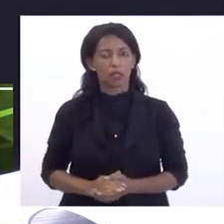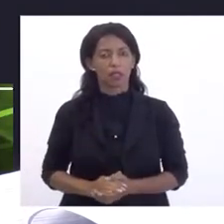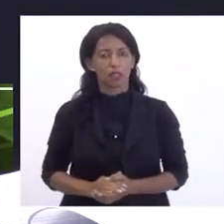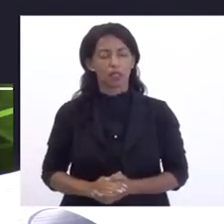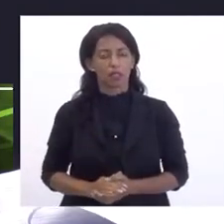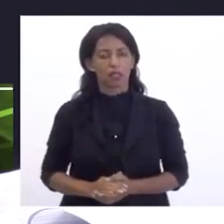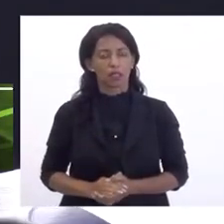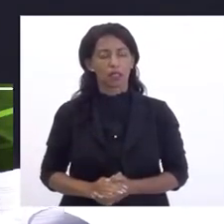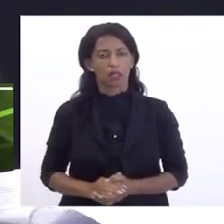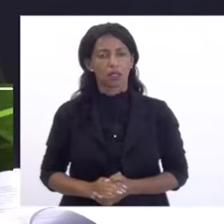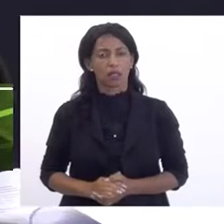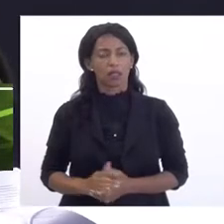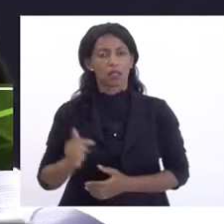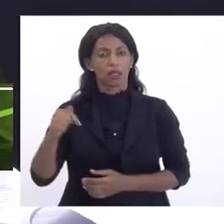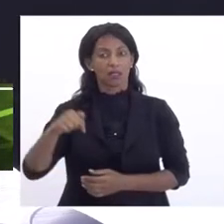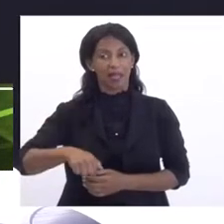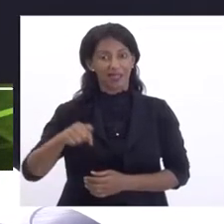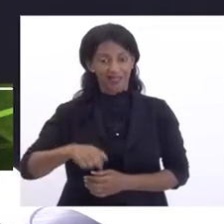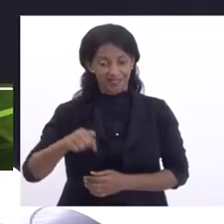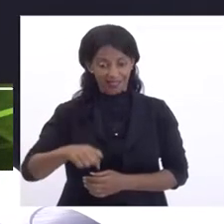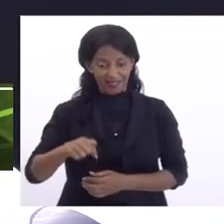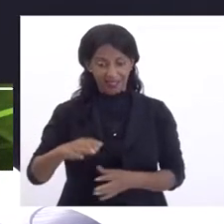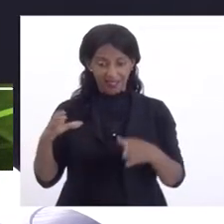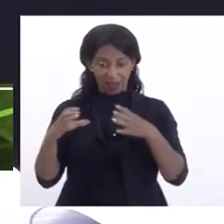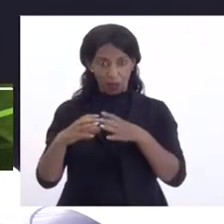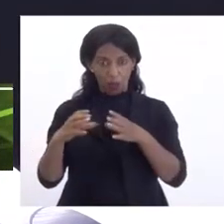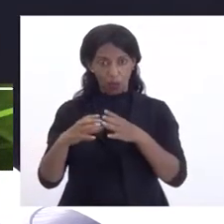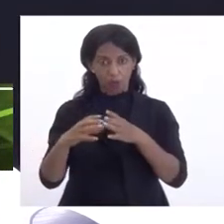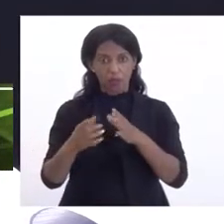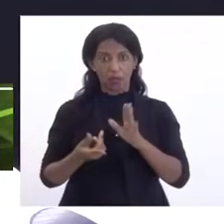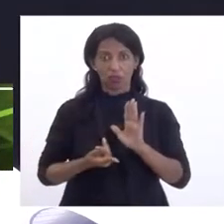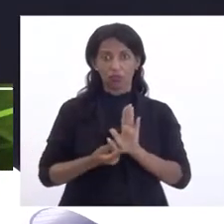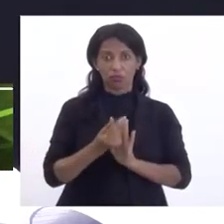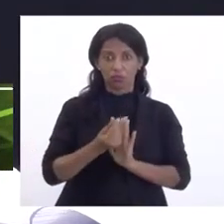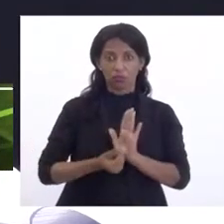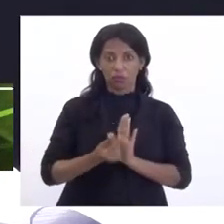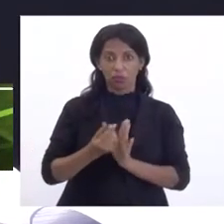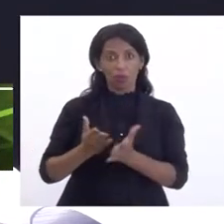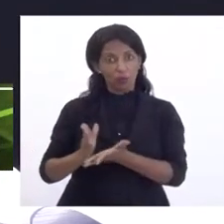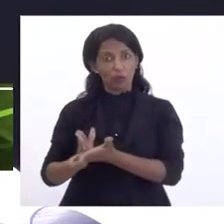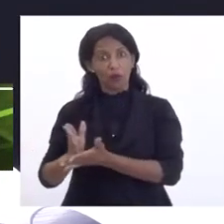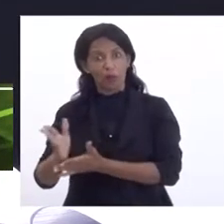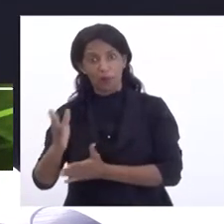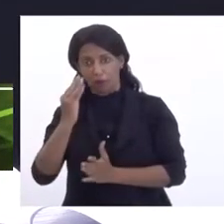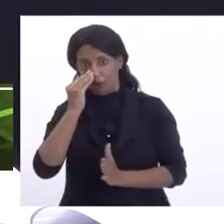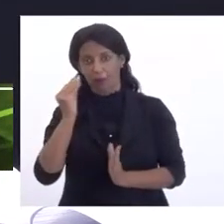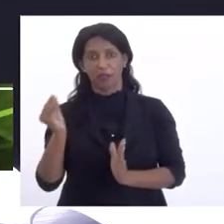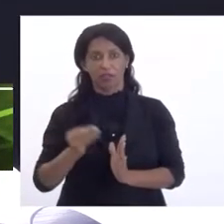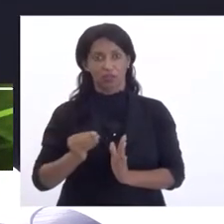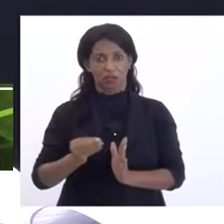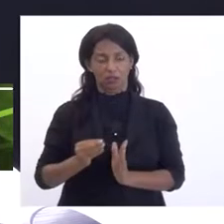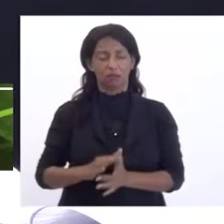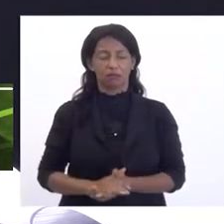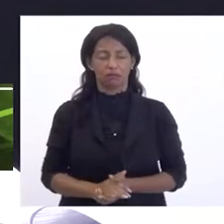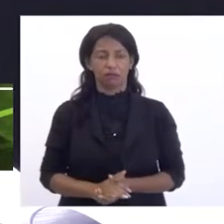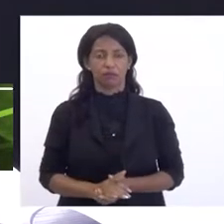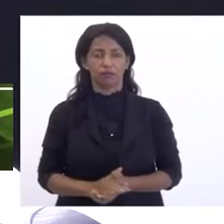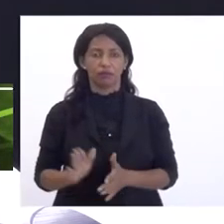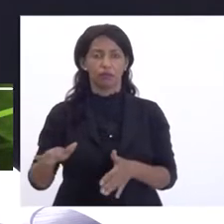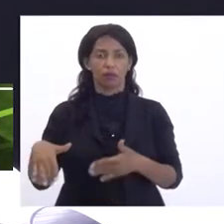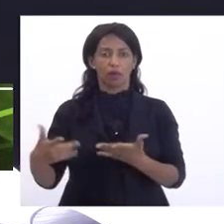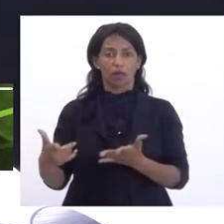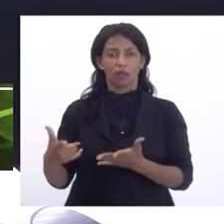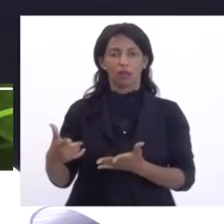E aqui na Comissão de Orçamento, foi aprovada a rejeição da conta do